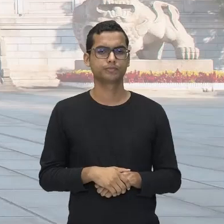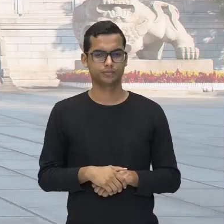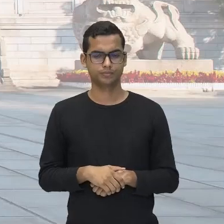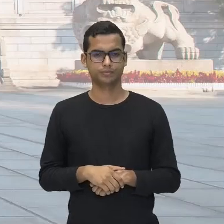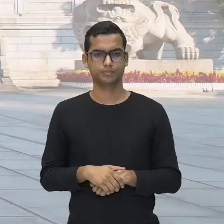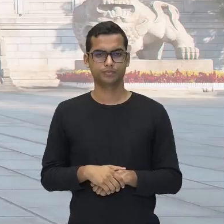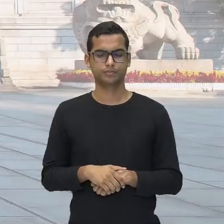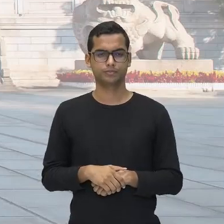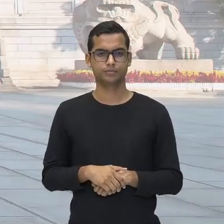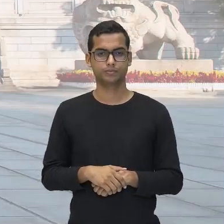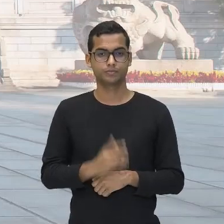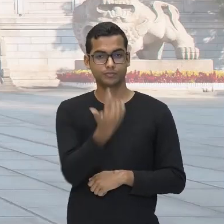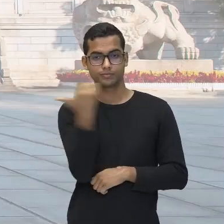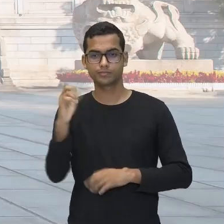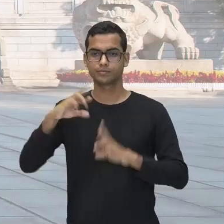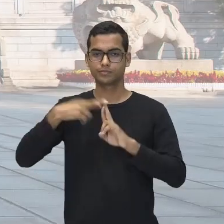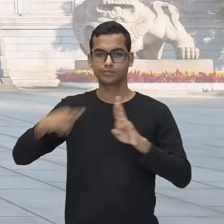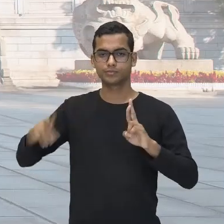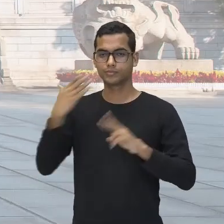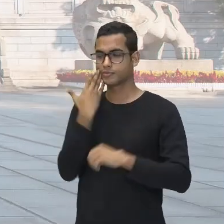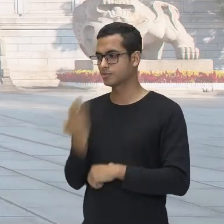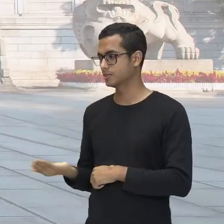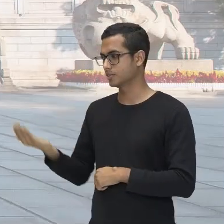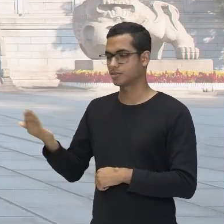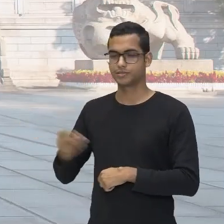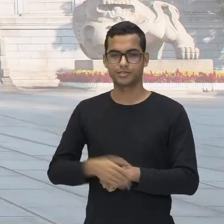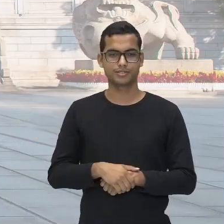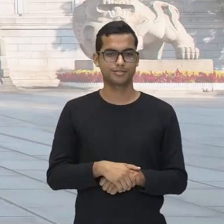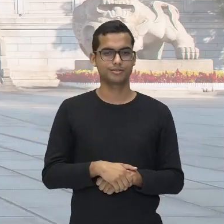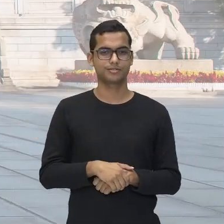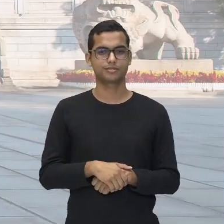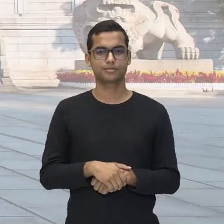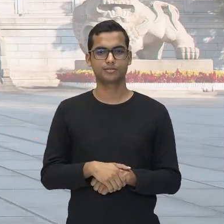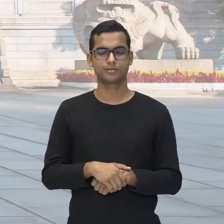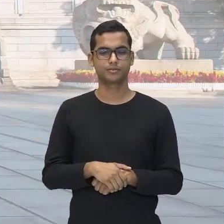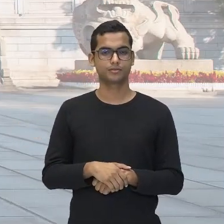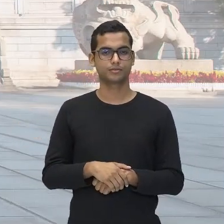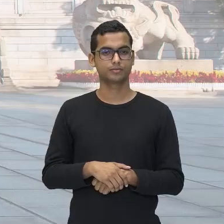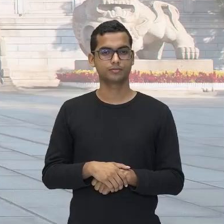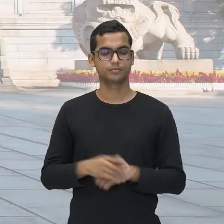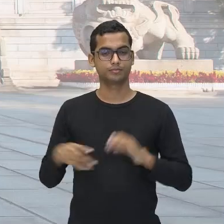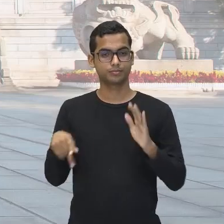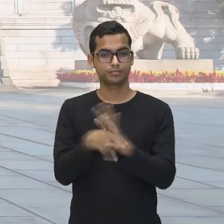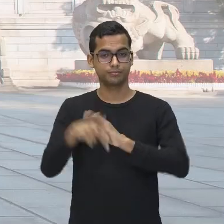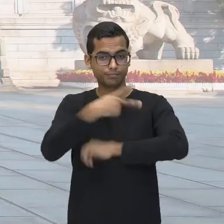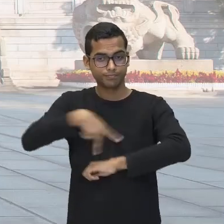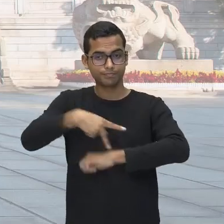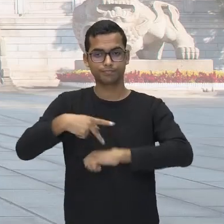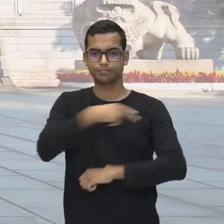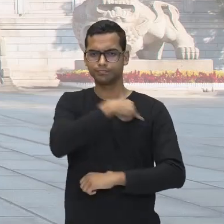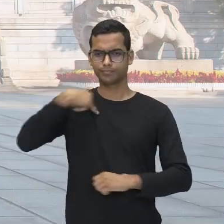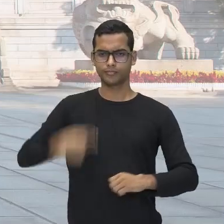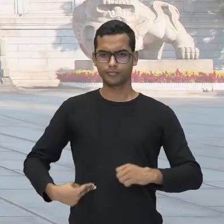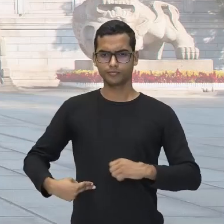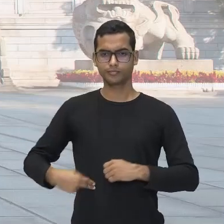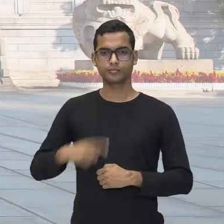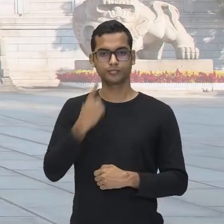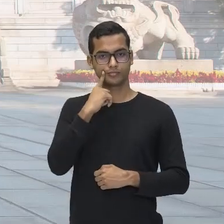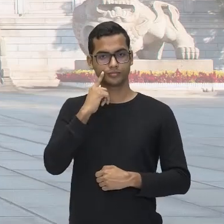uma outra religião. Olha só onde é que o professor foi parar. Na China, literalmente. O professor foi para a